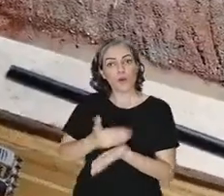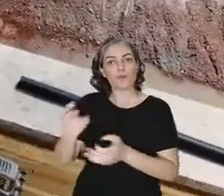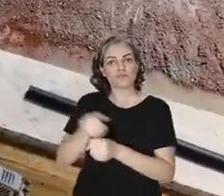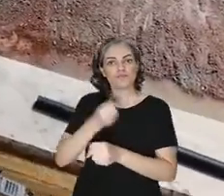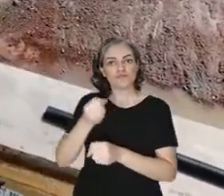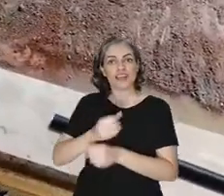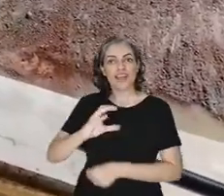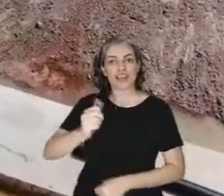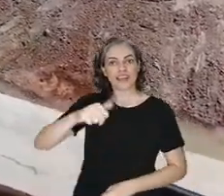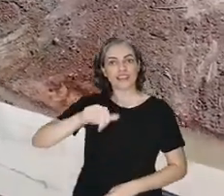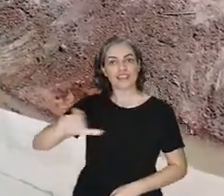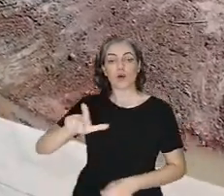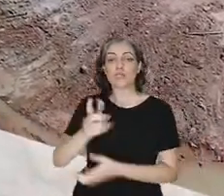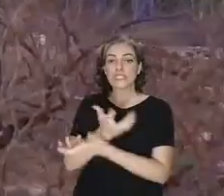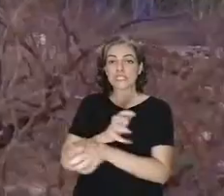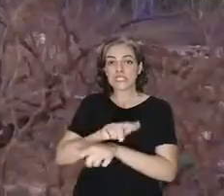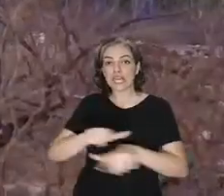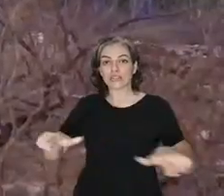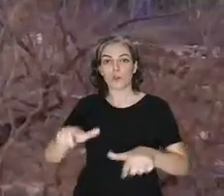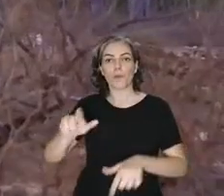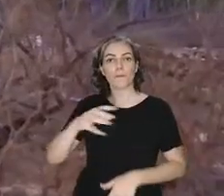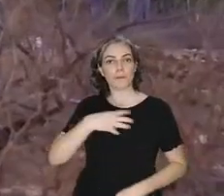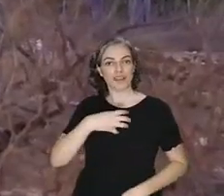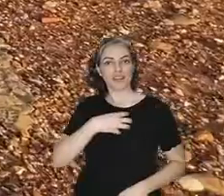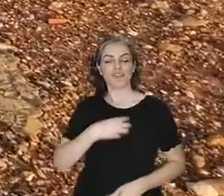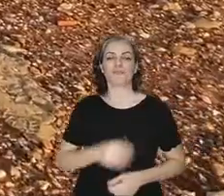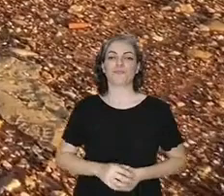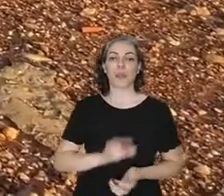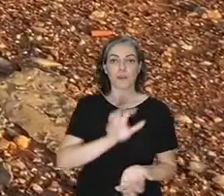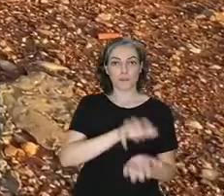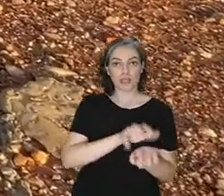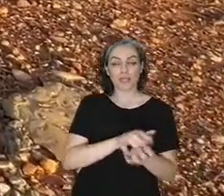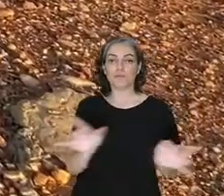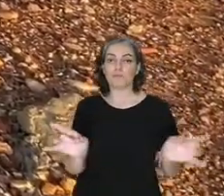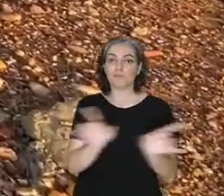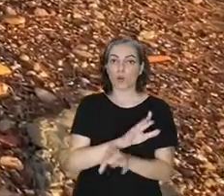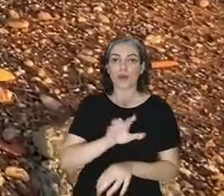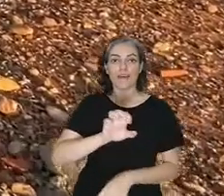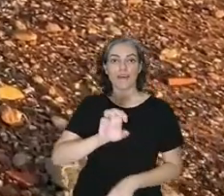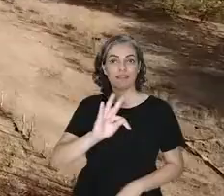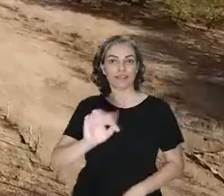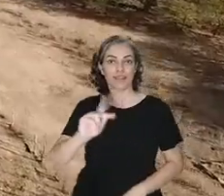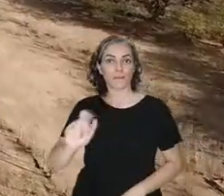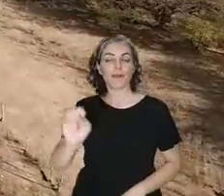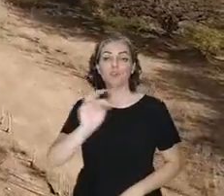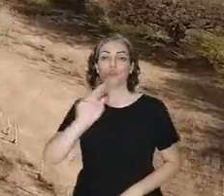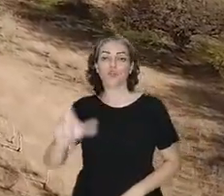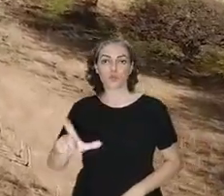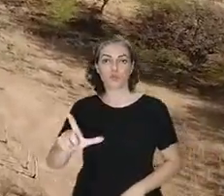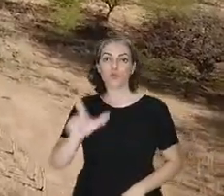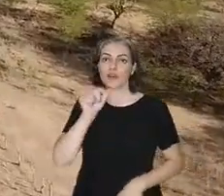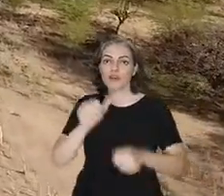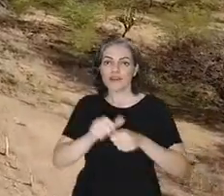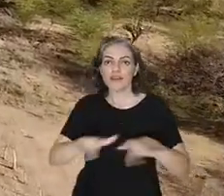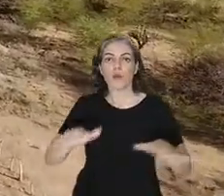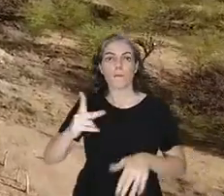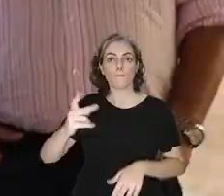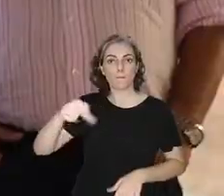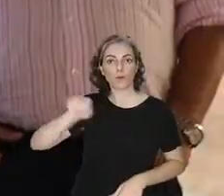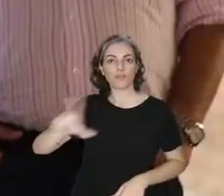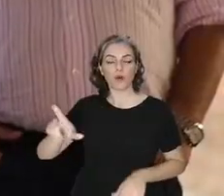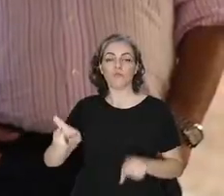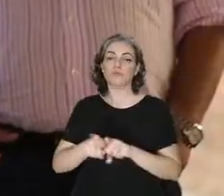para as obras do canal do sertão baiano em Pernambuco entregamos a etapa sul do projeto público de irrigação